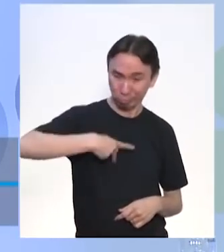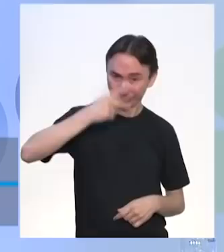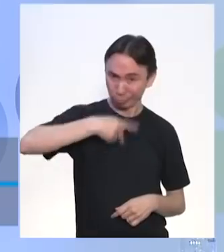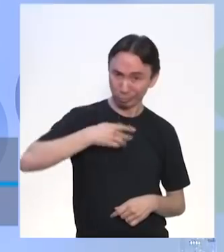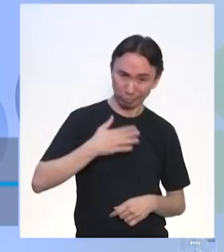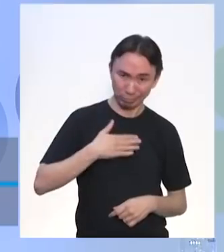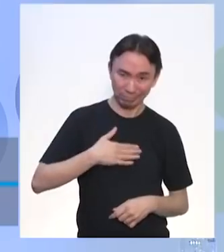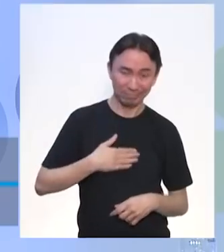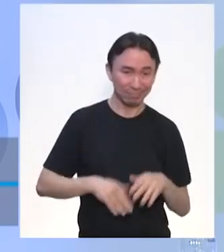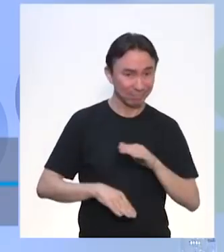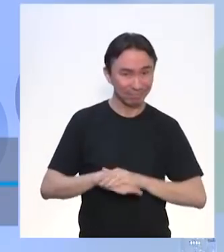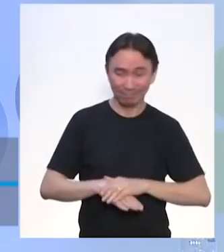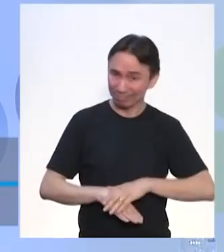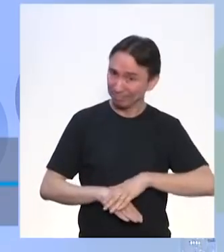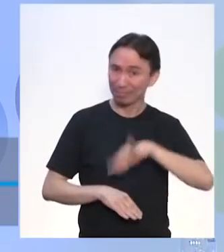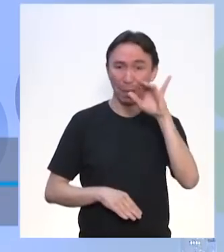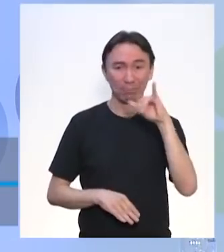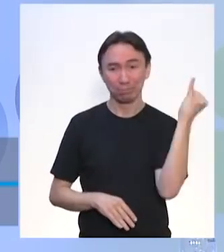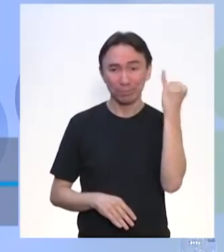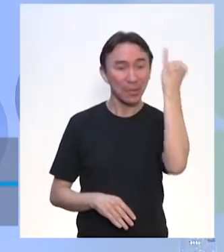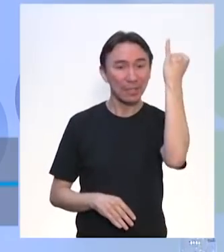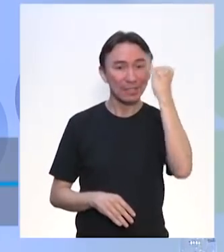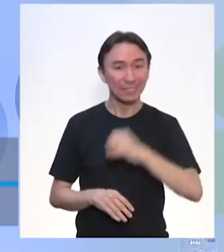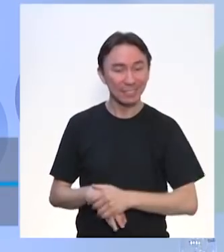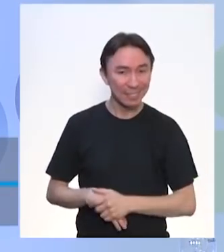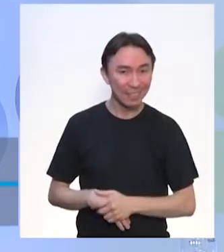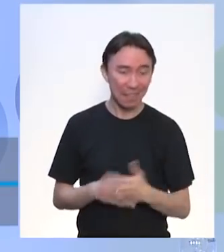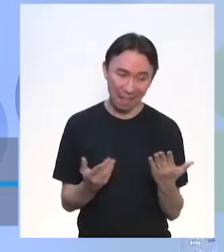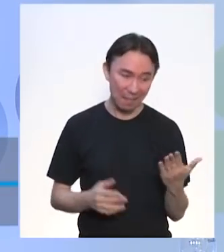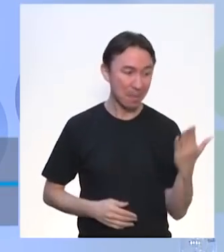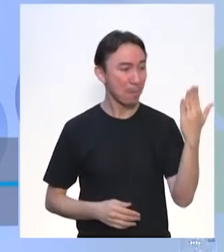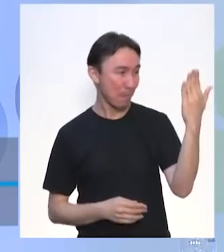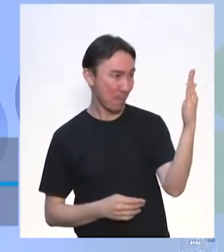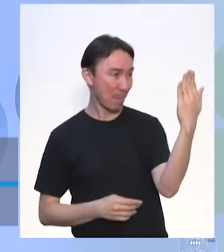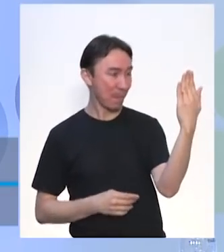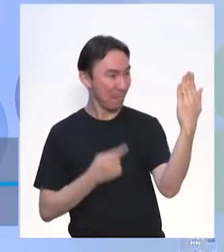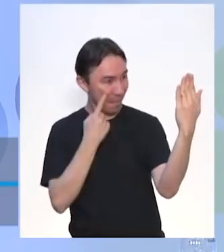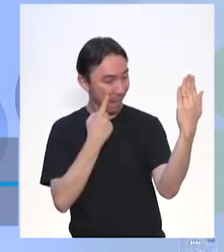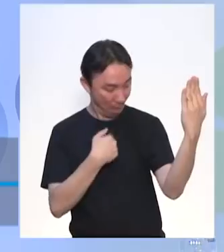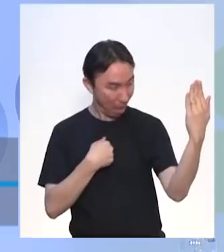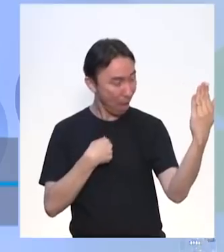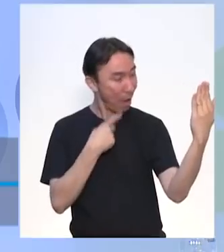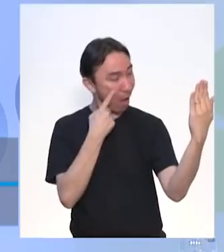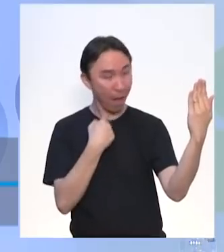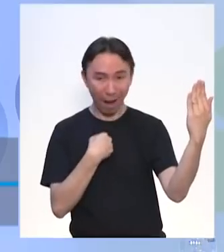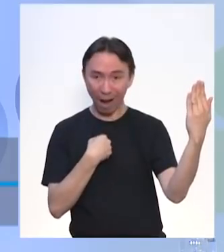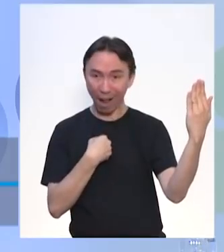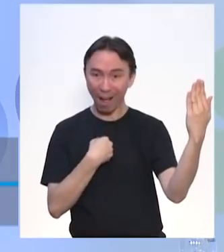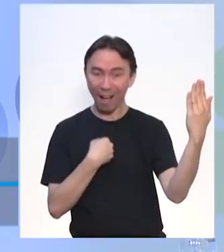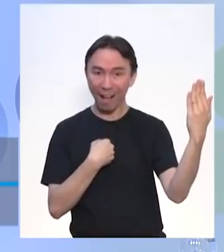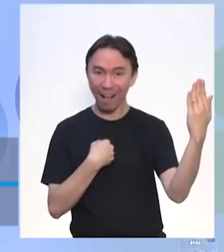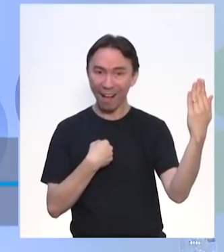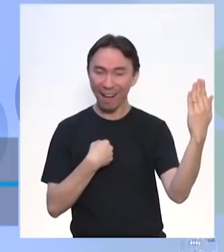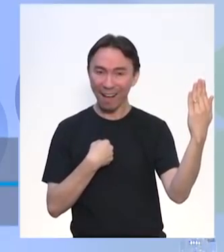que vemos refletido, né, no espelho. Puxa, o que será que significa na prática,